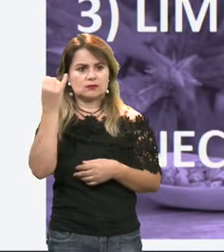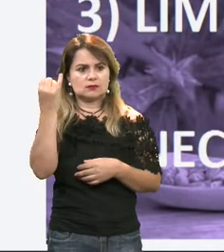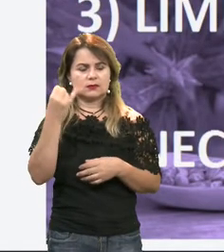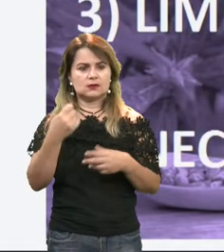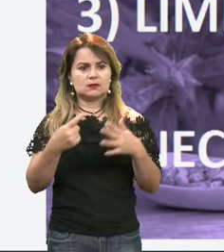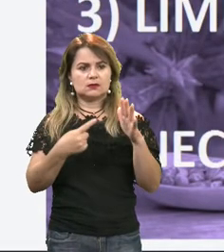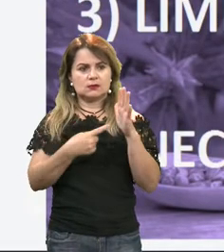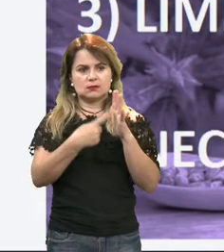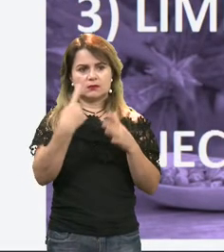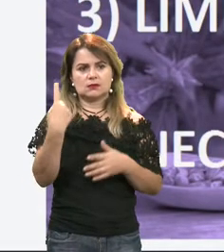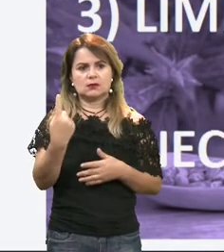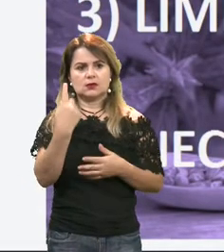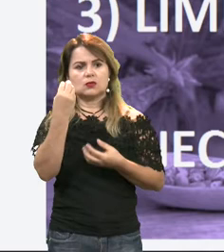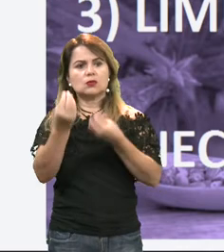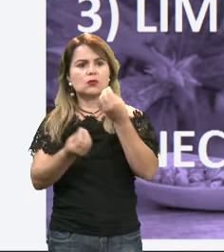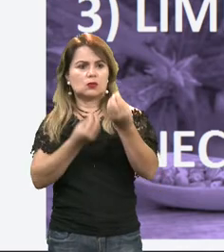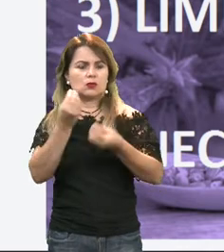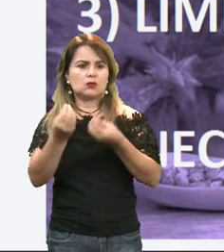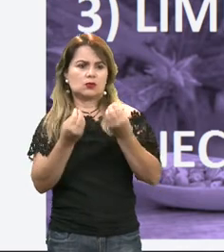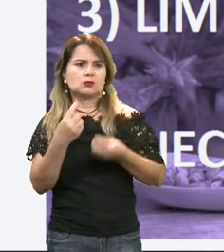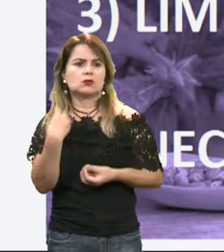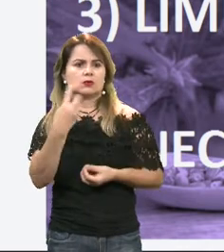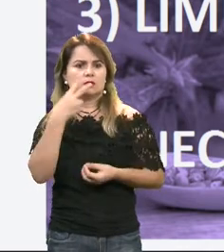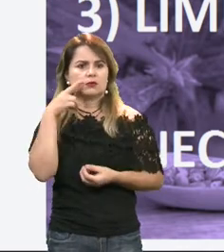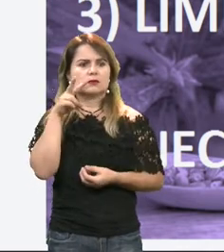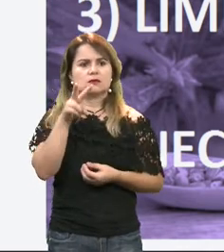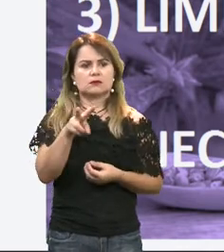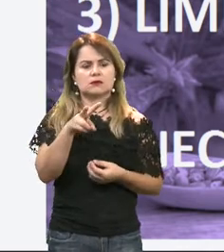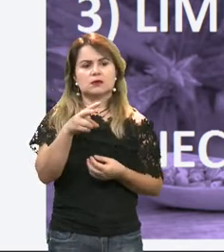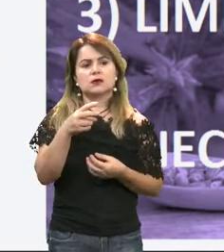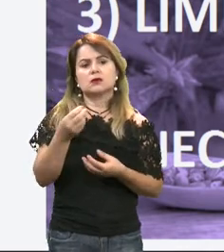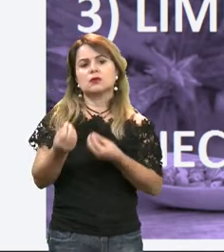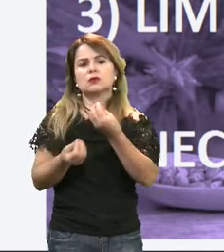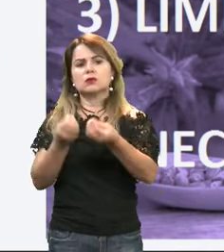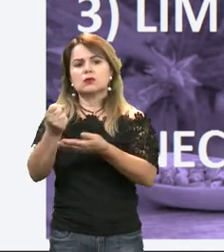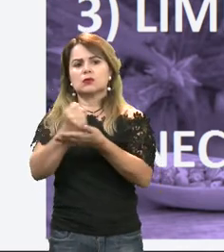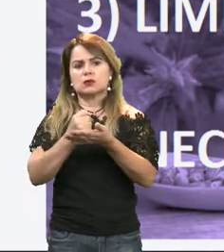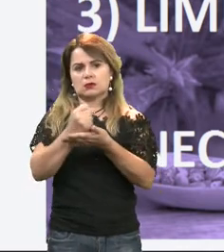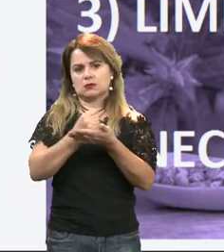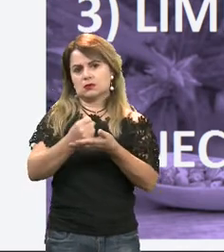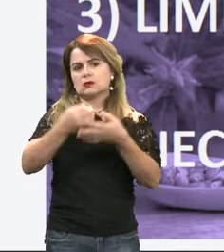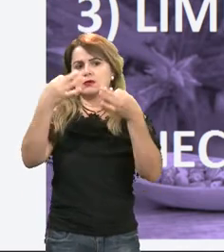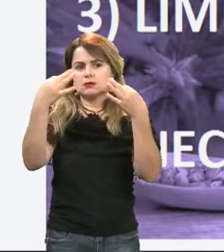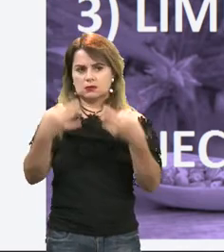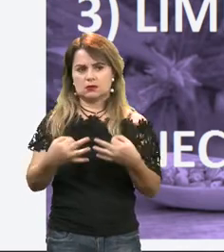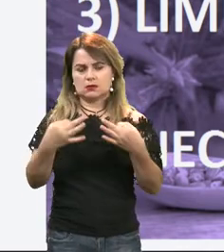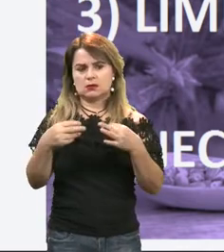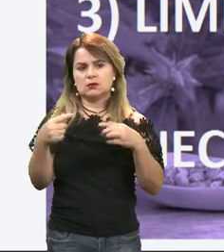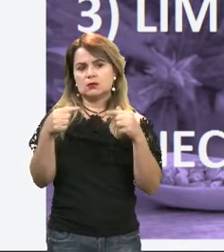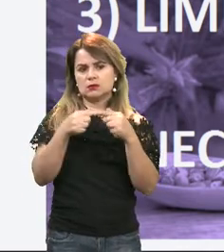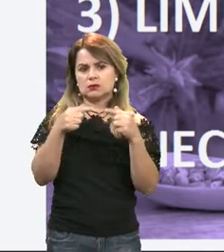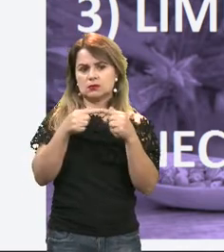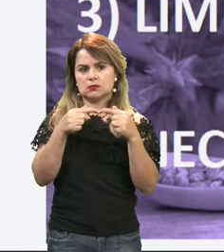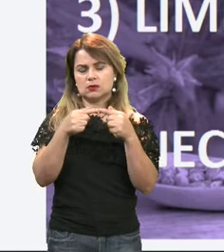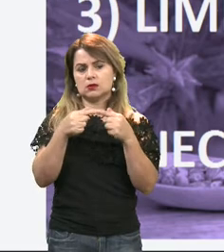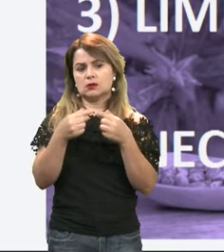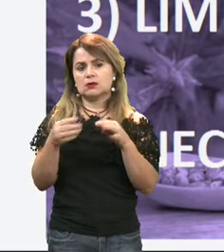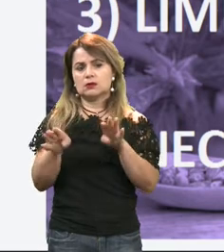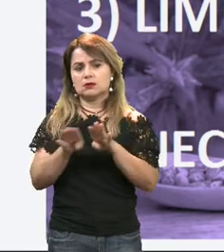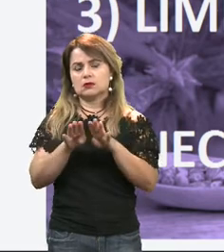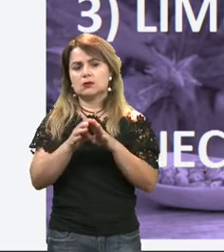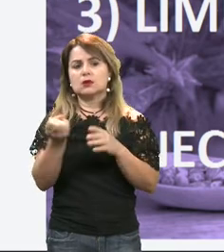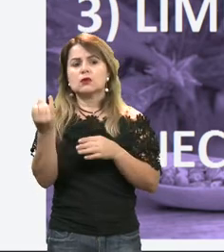é o nosso cenário, quais são os remédios legais que nós temos para isso, e quais são os limites e